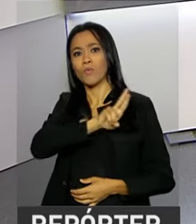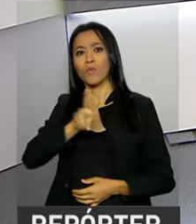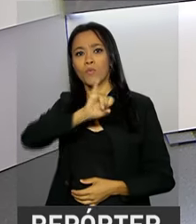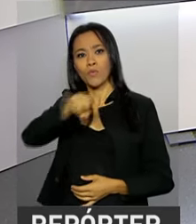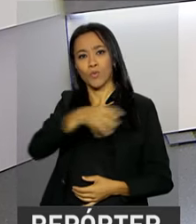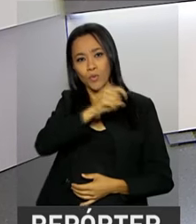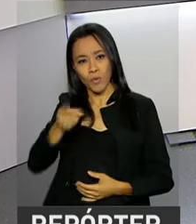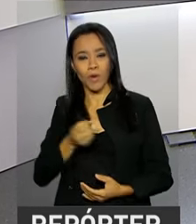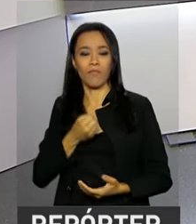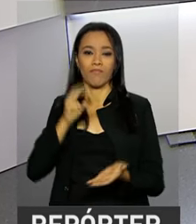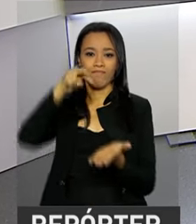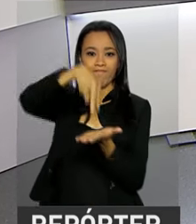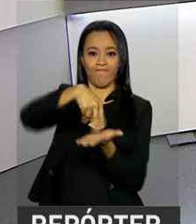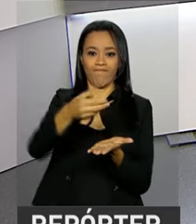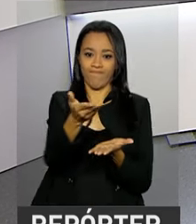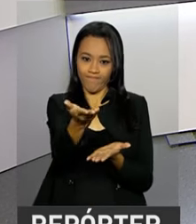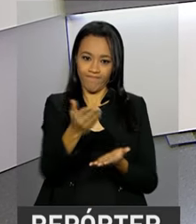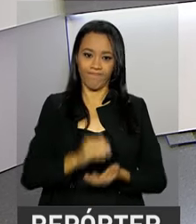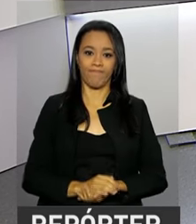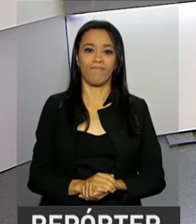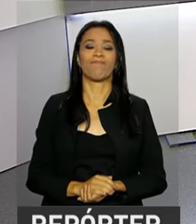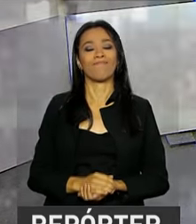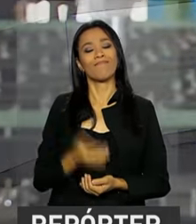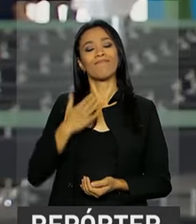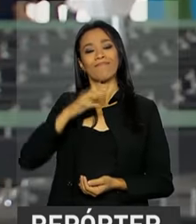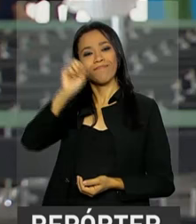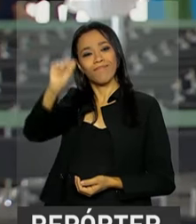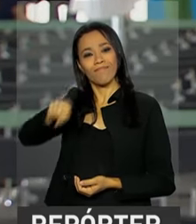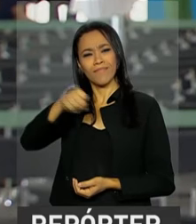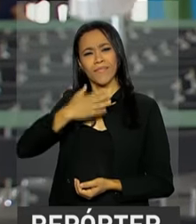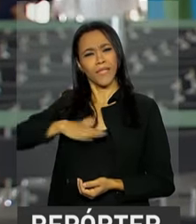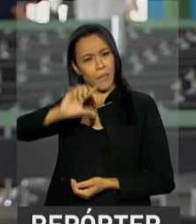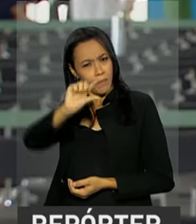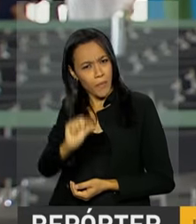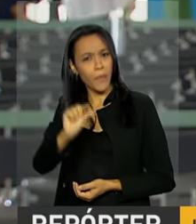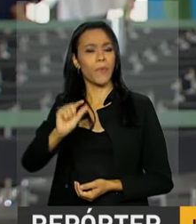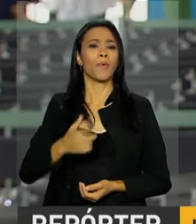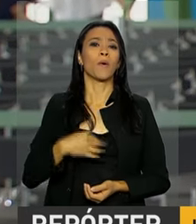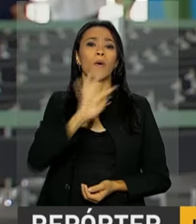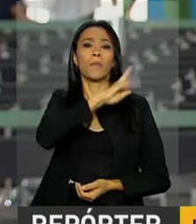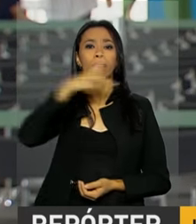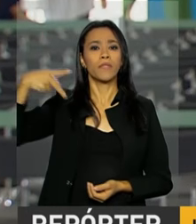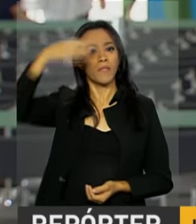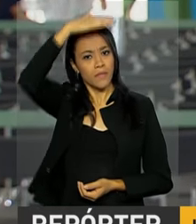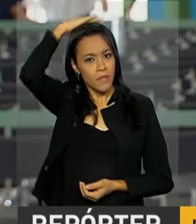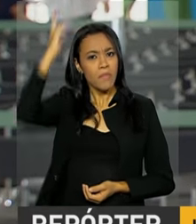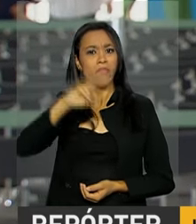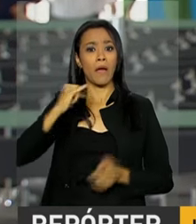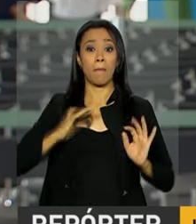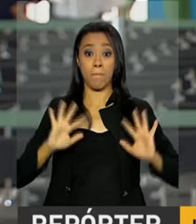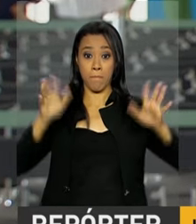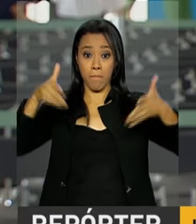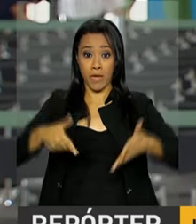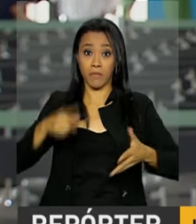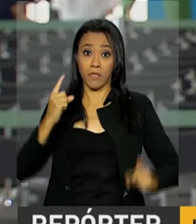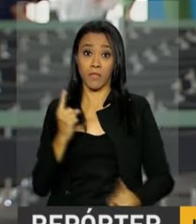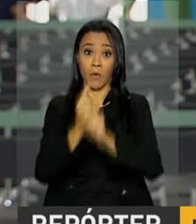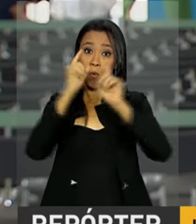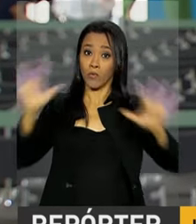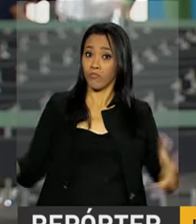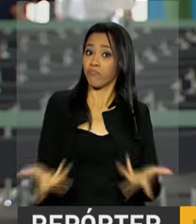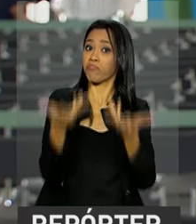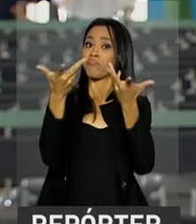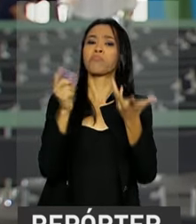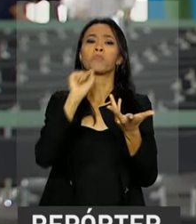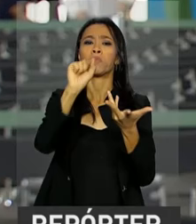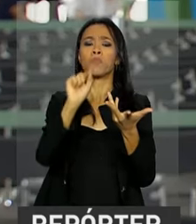João? Oi, Renata, isso mesmo. Daqui a pouquinho, então, como você falou, o presidente Michel Temer vai participar dessa cerimônia de assinatura de